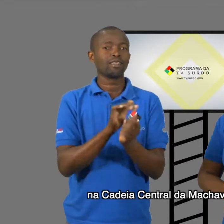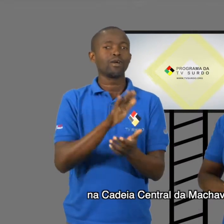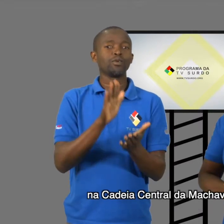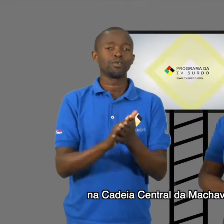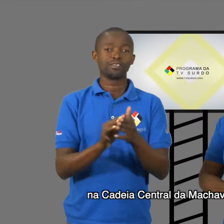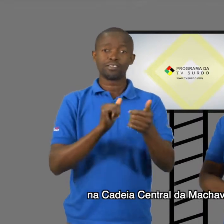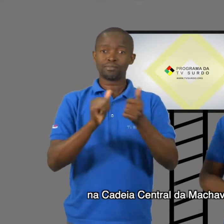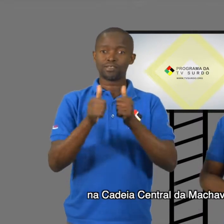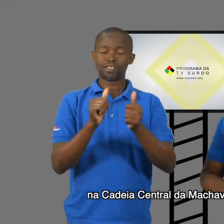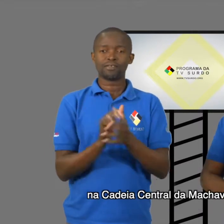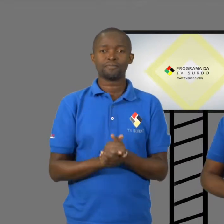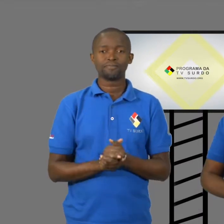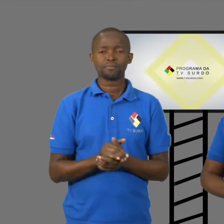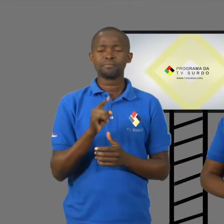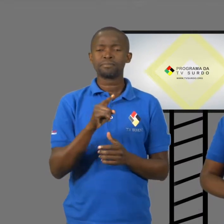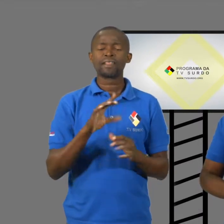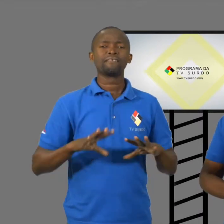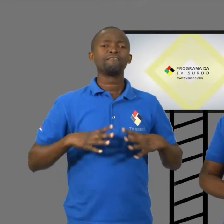Machala, em Maputo.